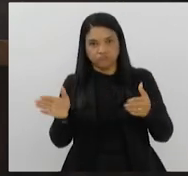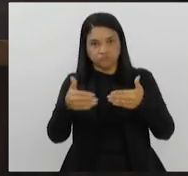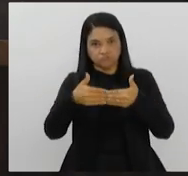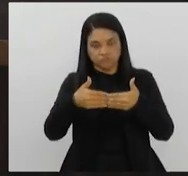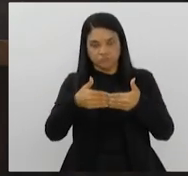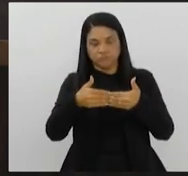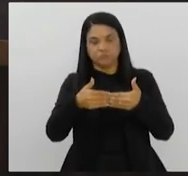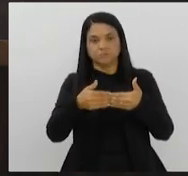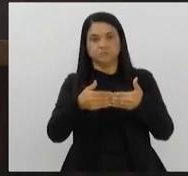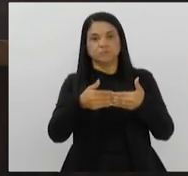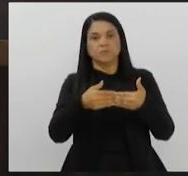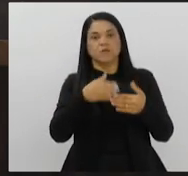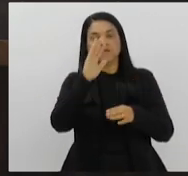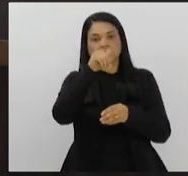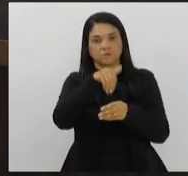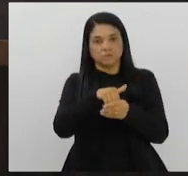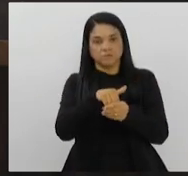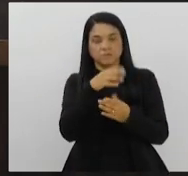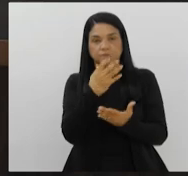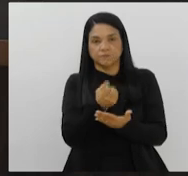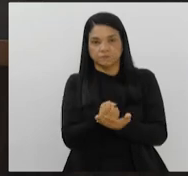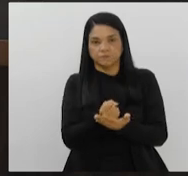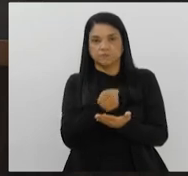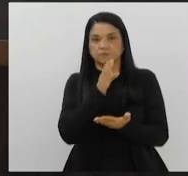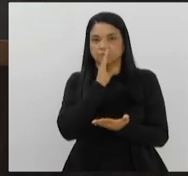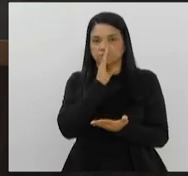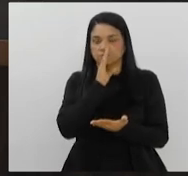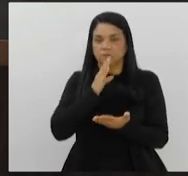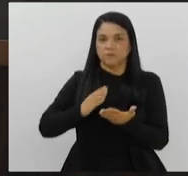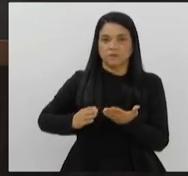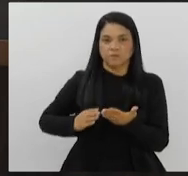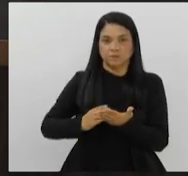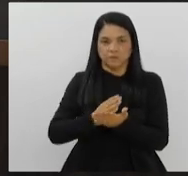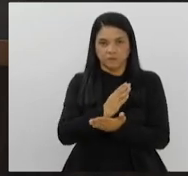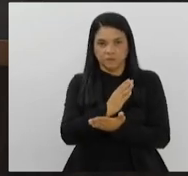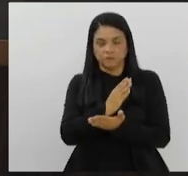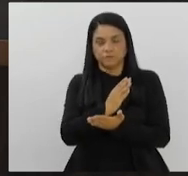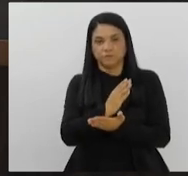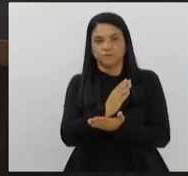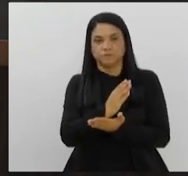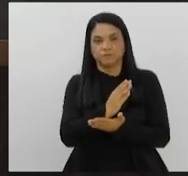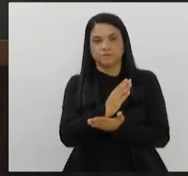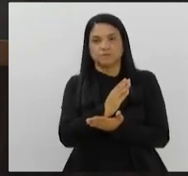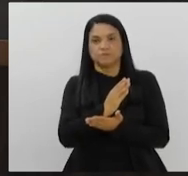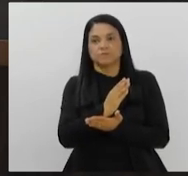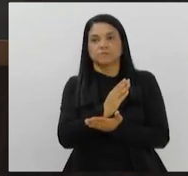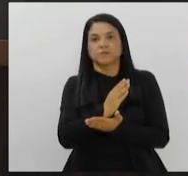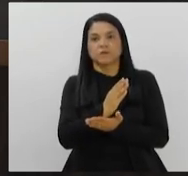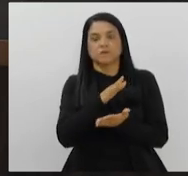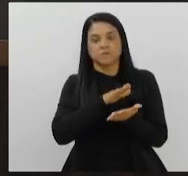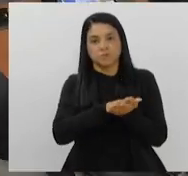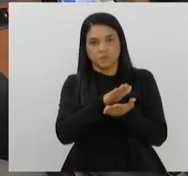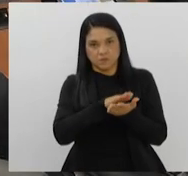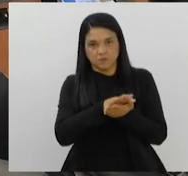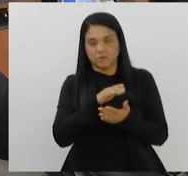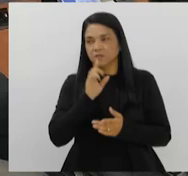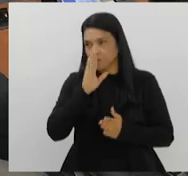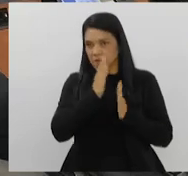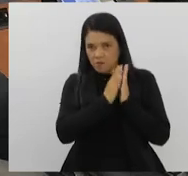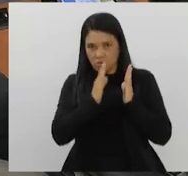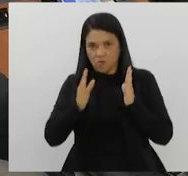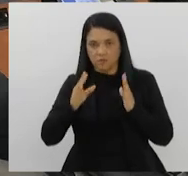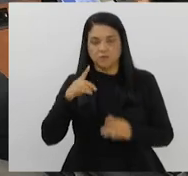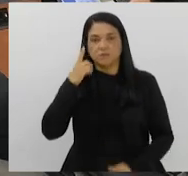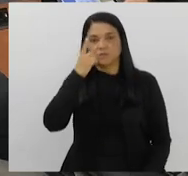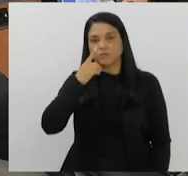discussão. Em votação. Senhores que aprovam, permaneçam como estão. Aprovado. Pela Vai ordem. Publicação. Pela ordem, senhor pela presidente. Pela ordem,